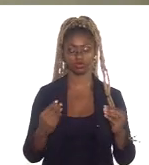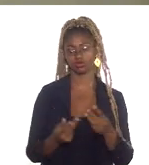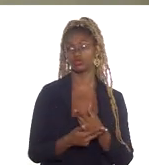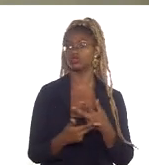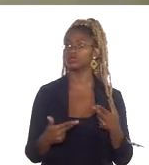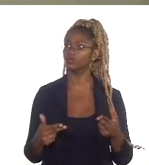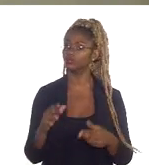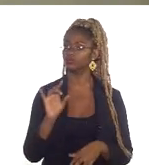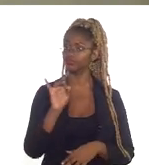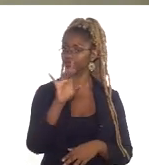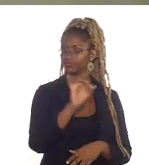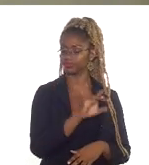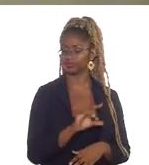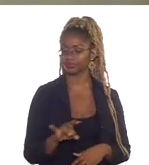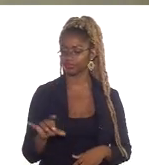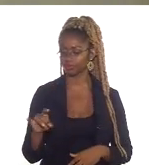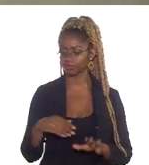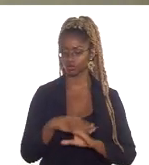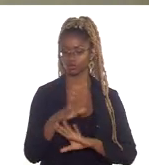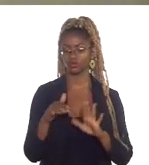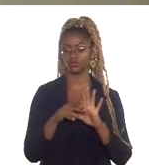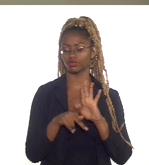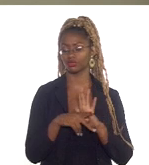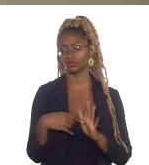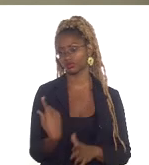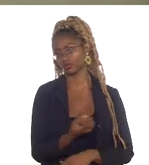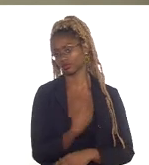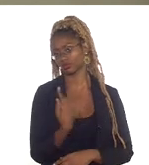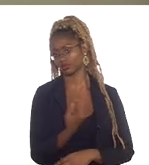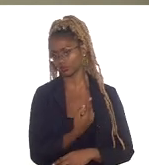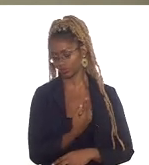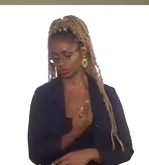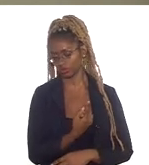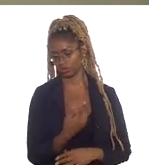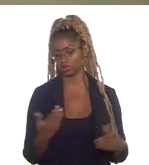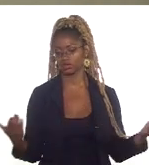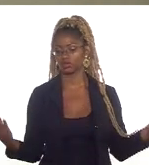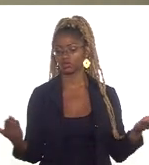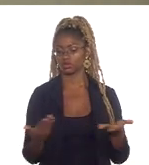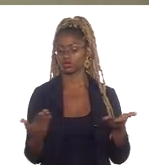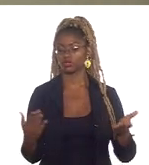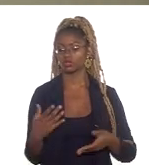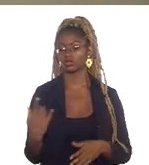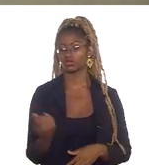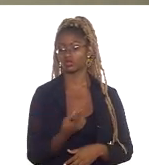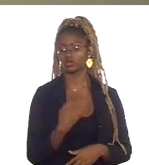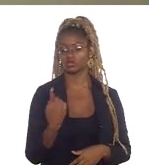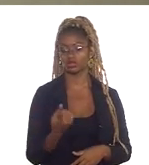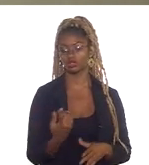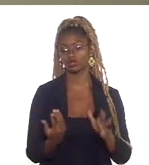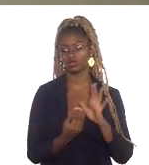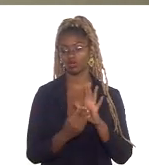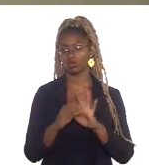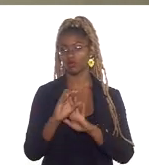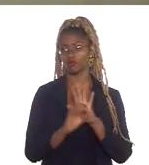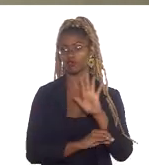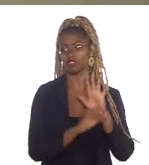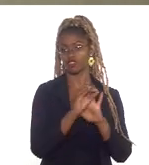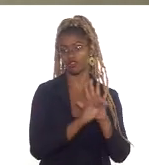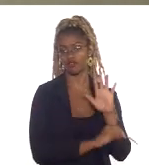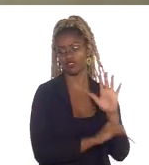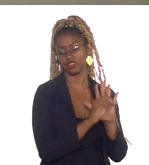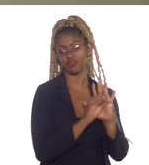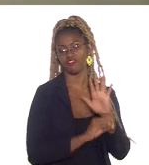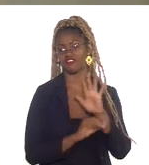elementos em nossas mãos. Hoje nós estamos soltando diversos ofícios